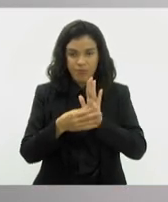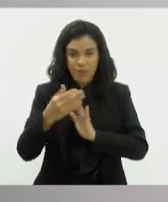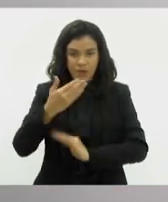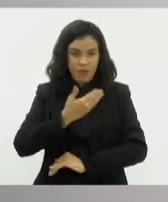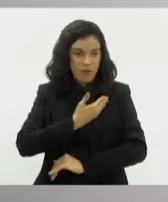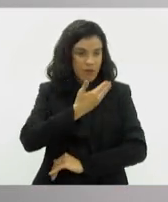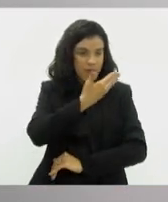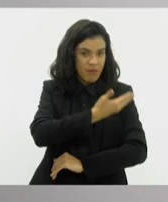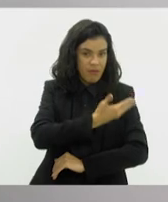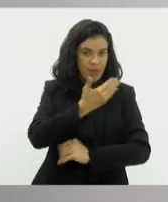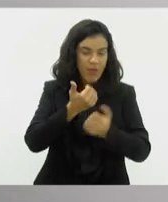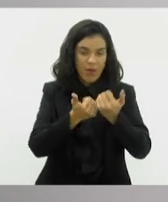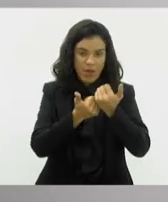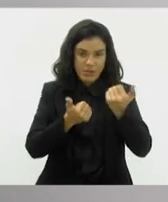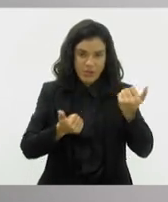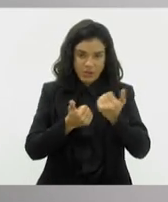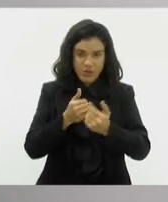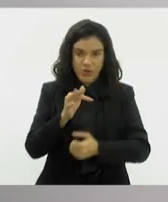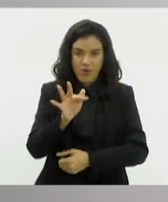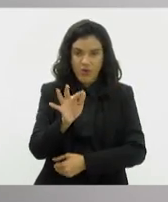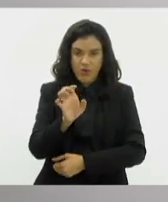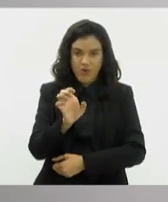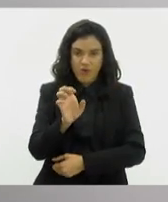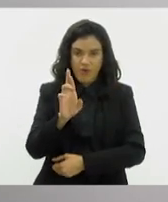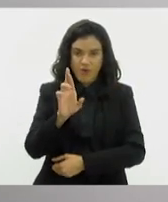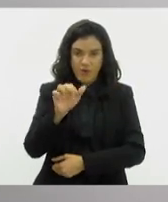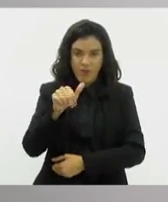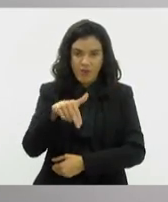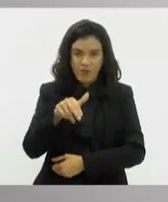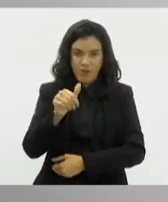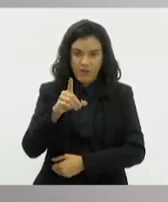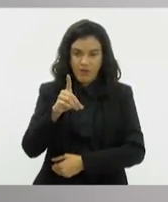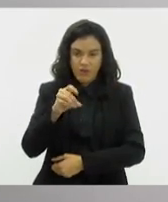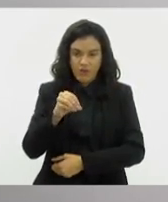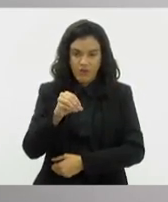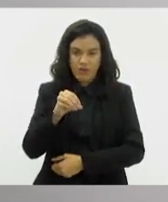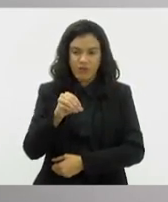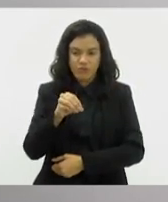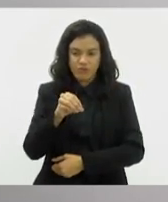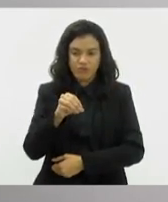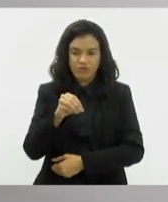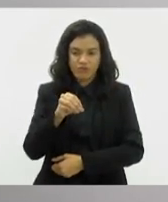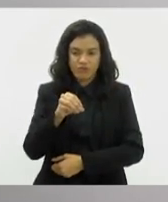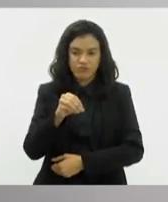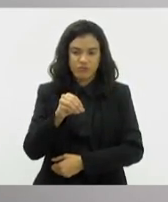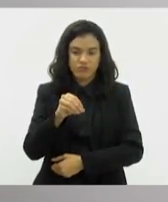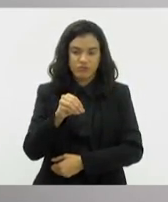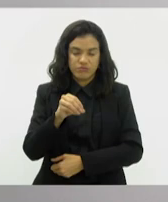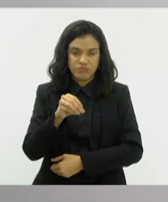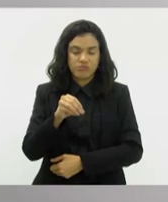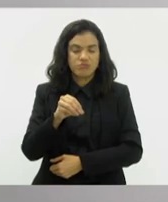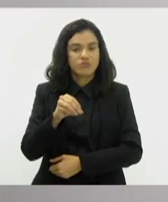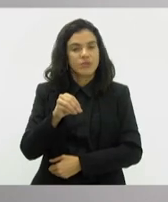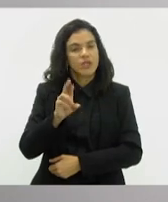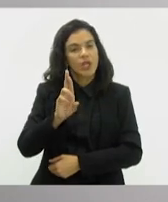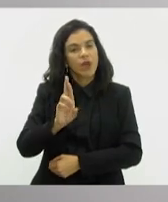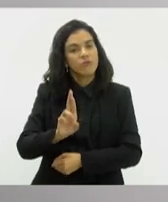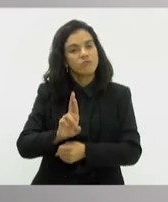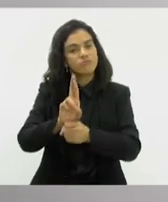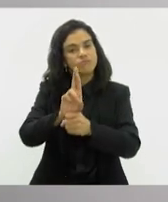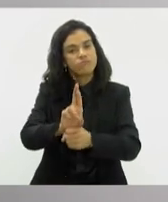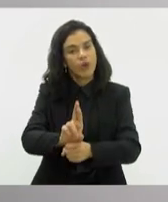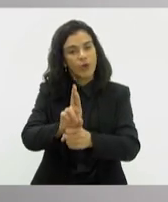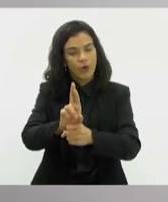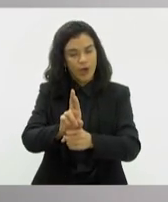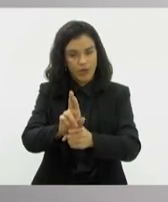pela mesa que é o Fernando Amorim, que há uma nota técnica da Procuradoria da Casa sobre esse